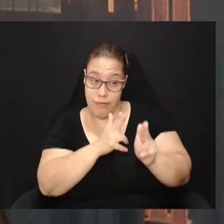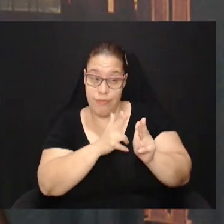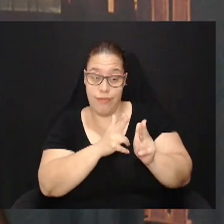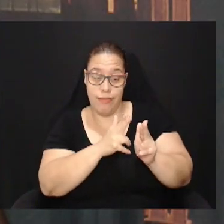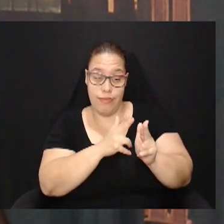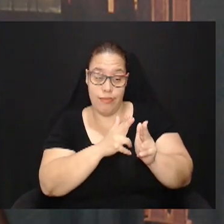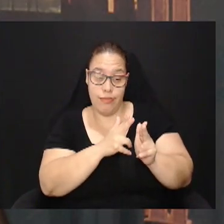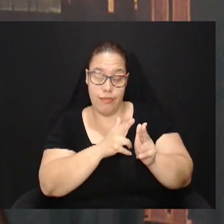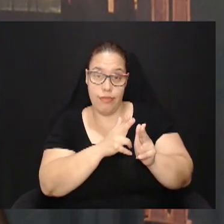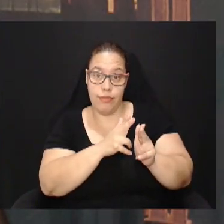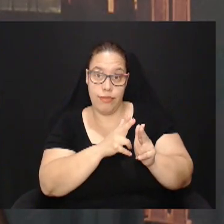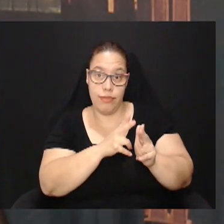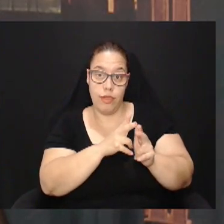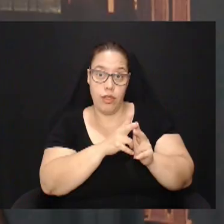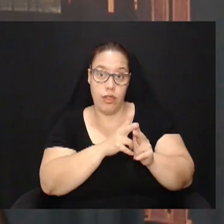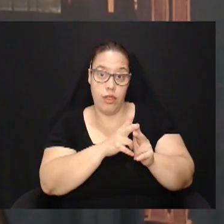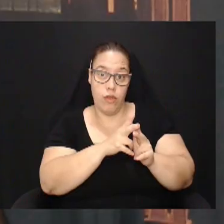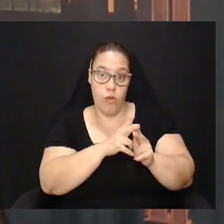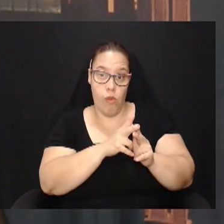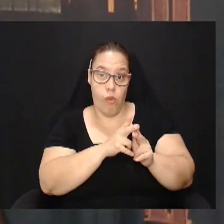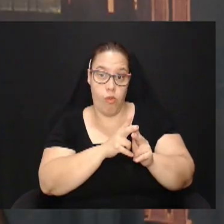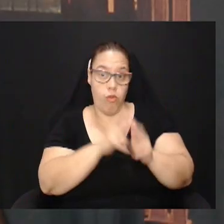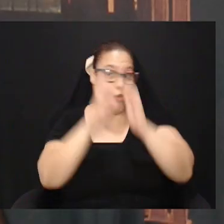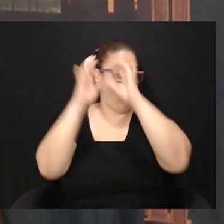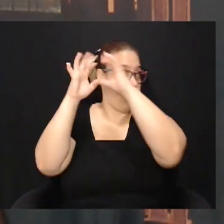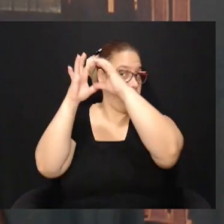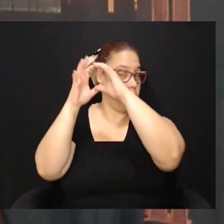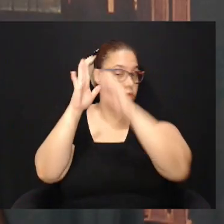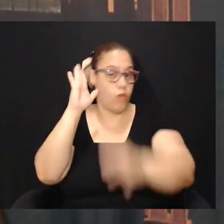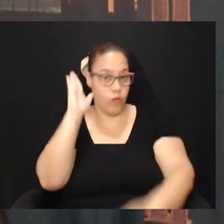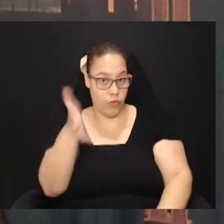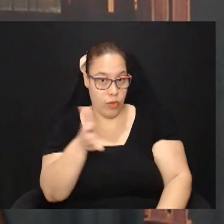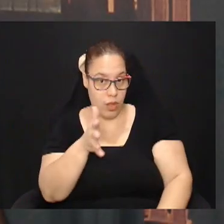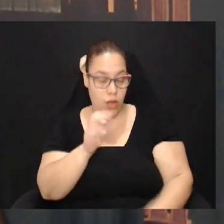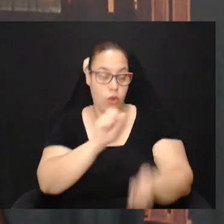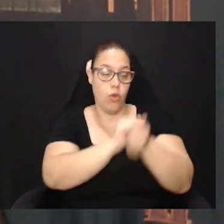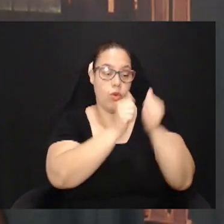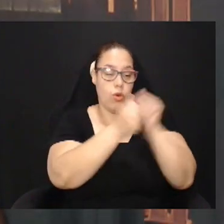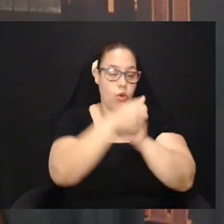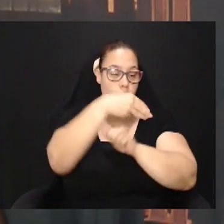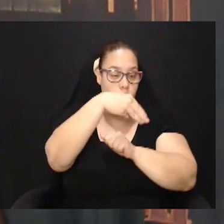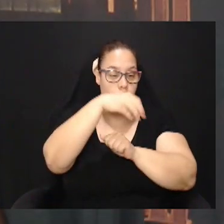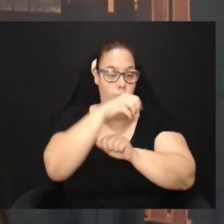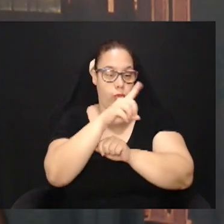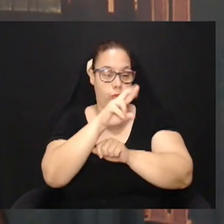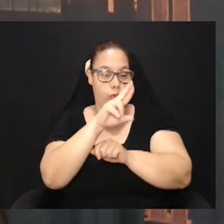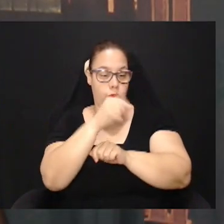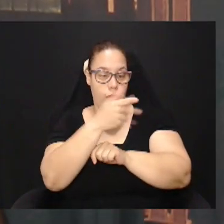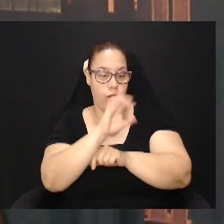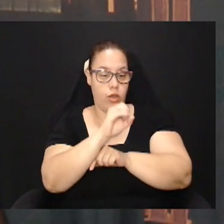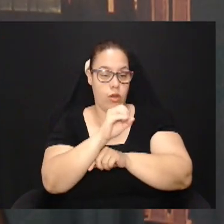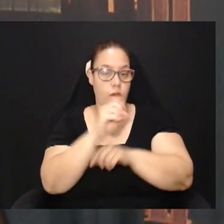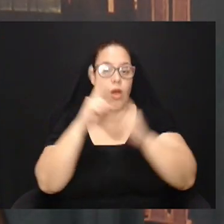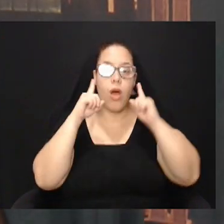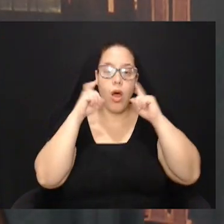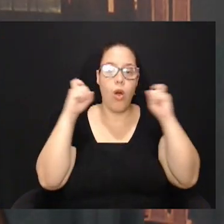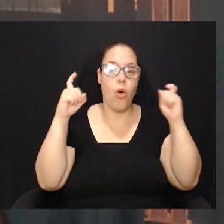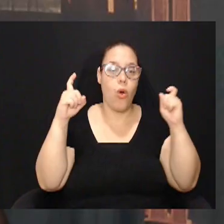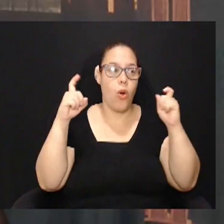essas vias de ação e a via de modulação. Por isso que algumas trilhas sonoras pegam a gente,